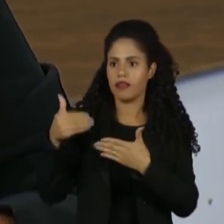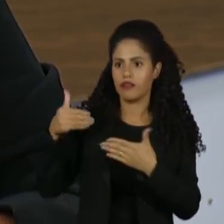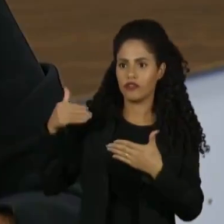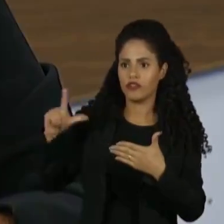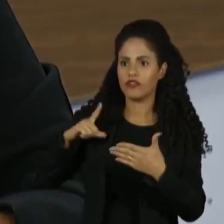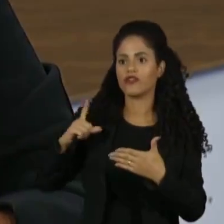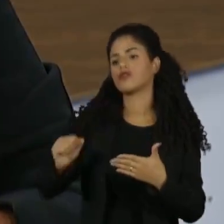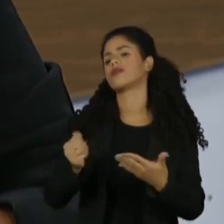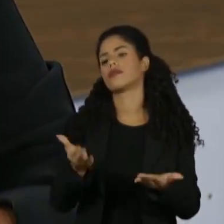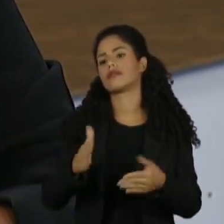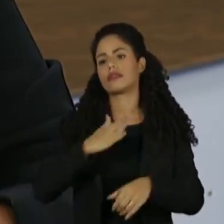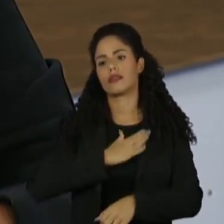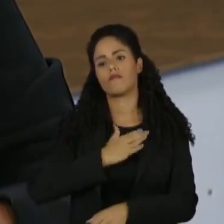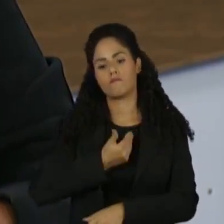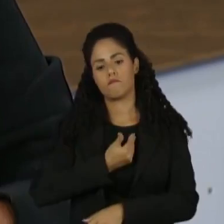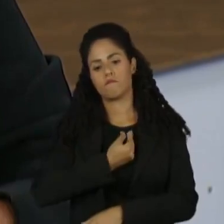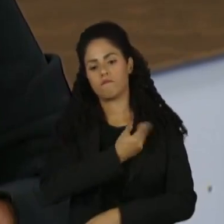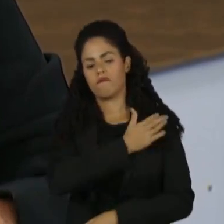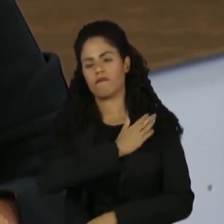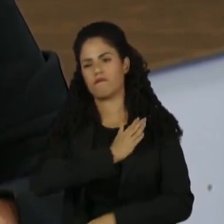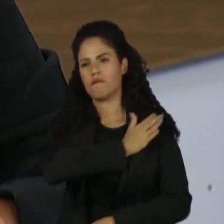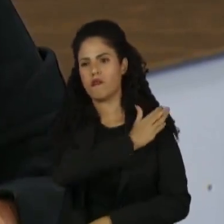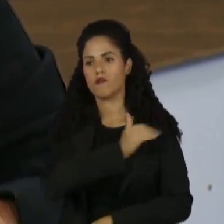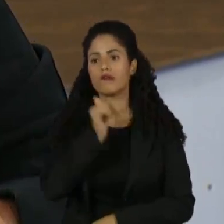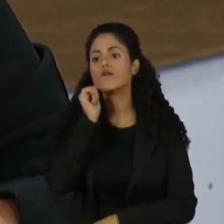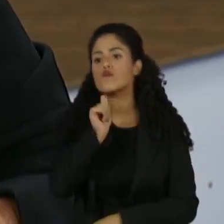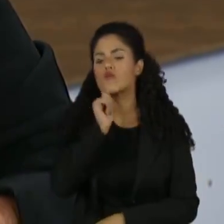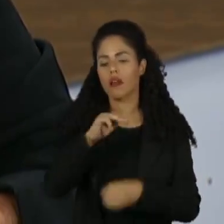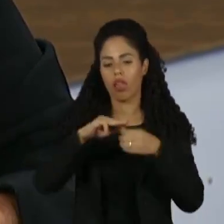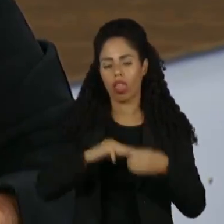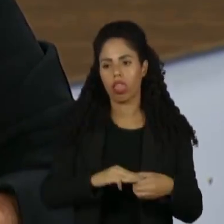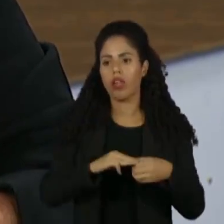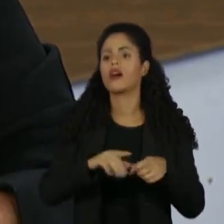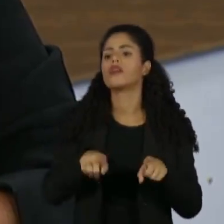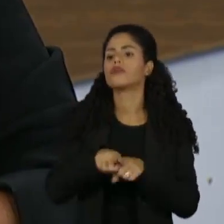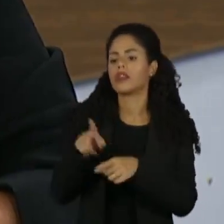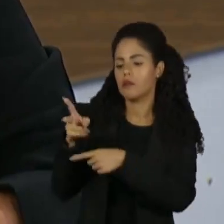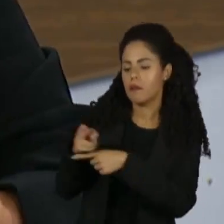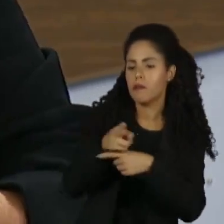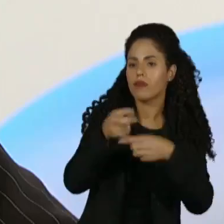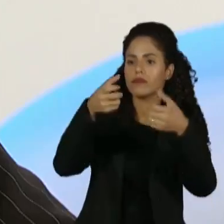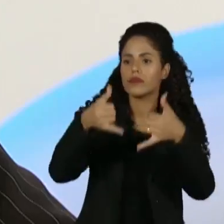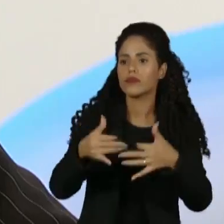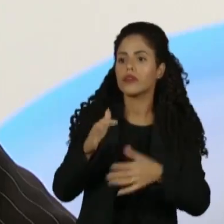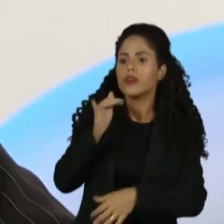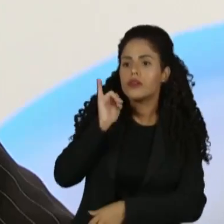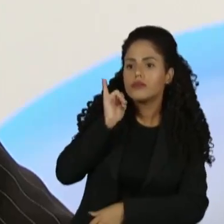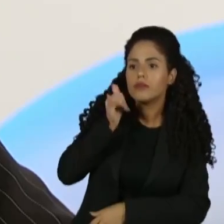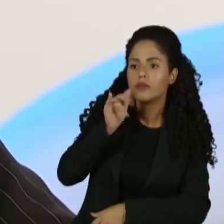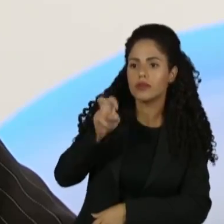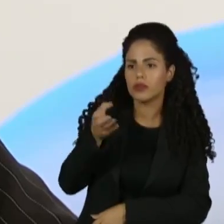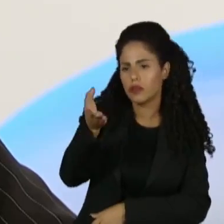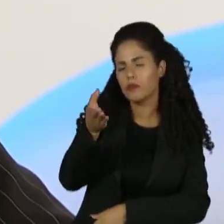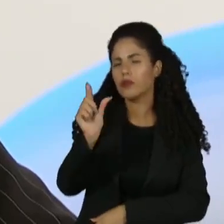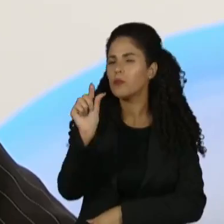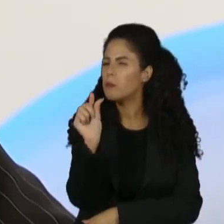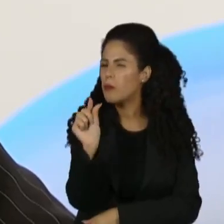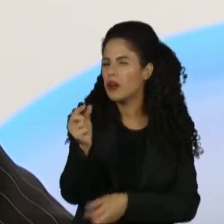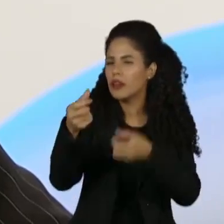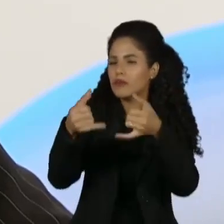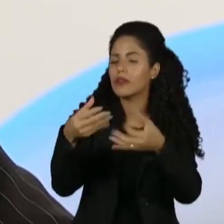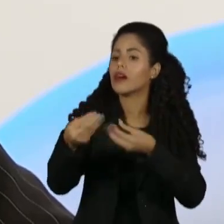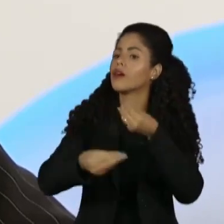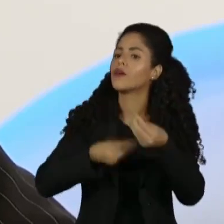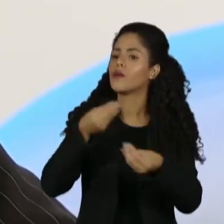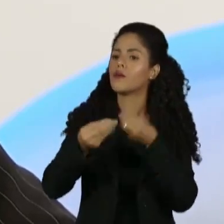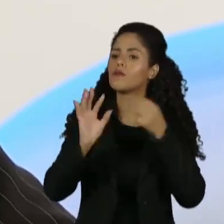nos bastidores da TV. E tem aquela série Morning Show, que eles contam bem sobre isso. Queria que você falasse mais um pouco sobre como